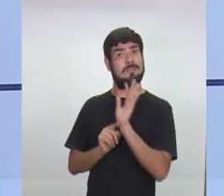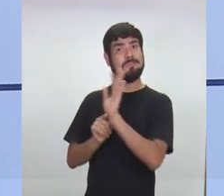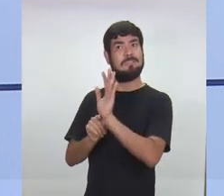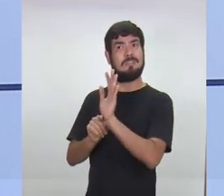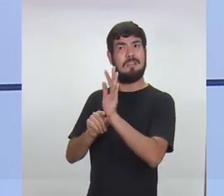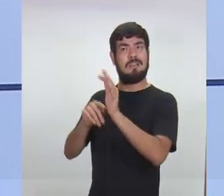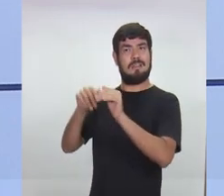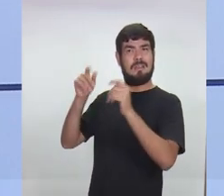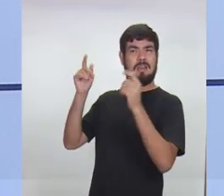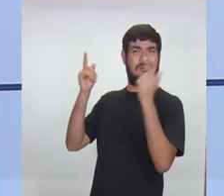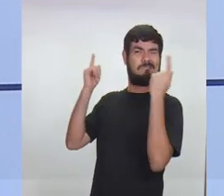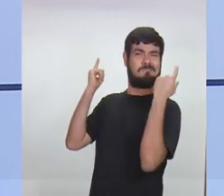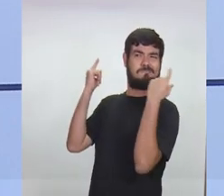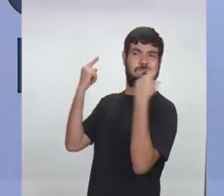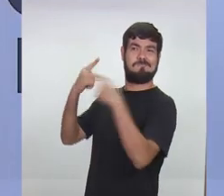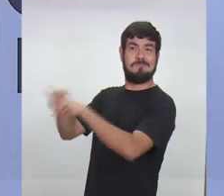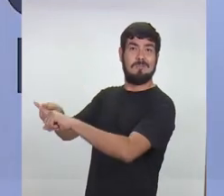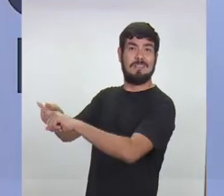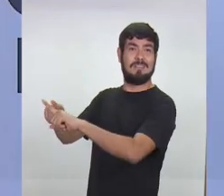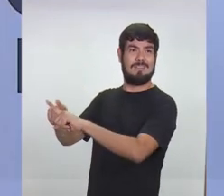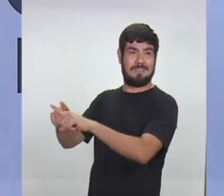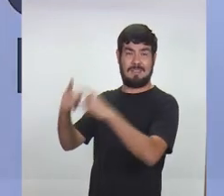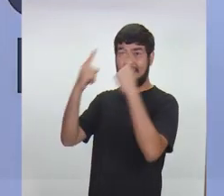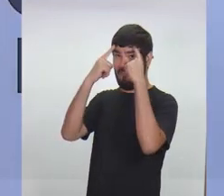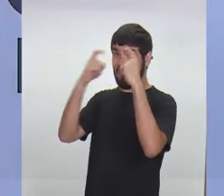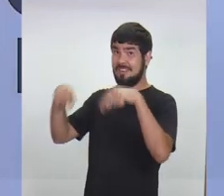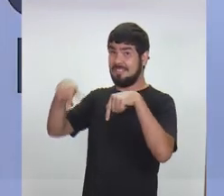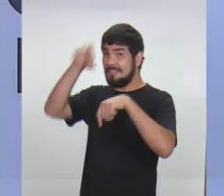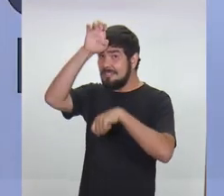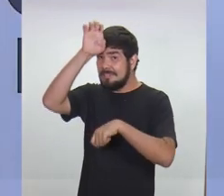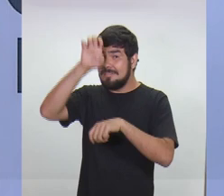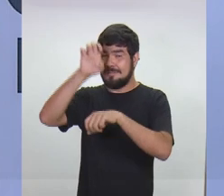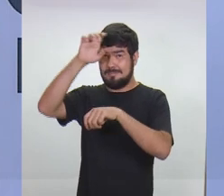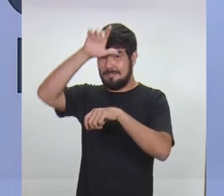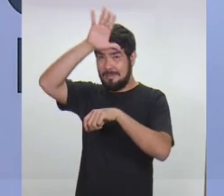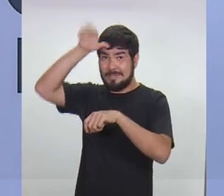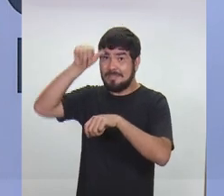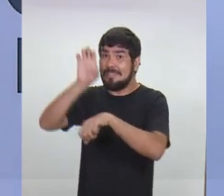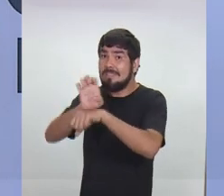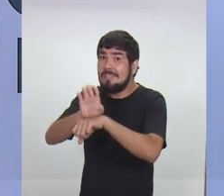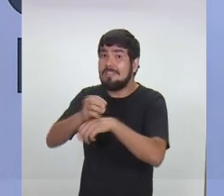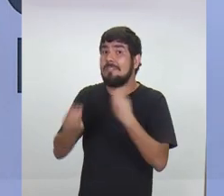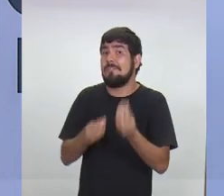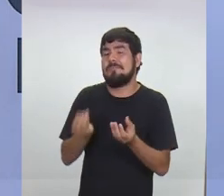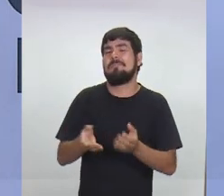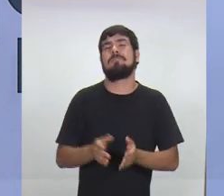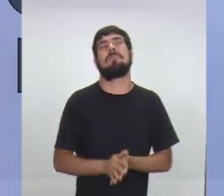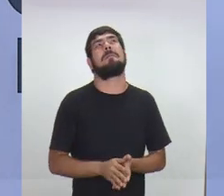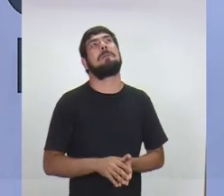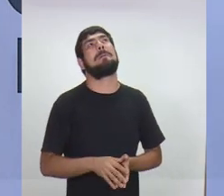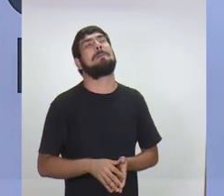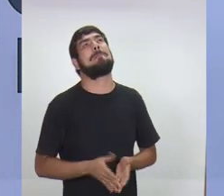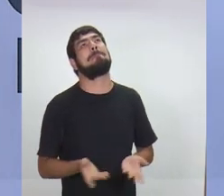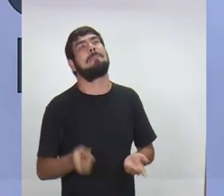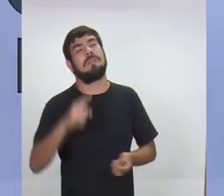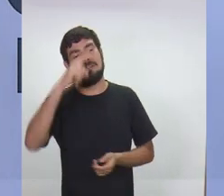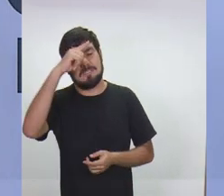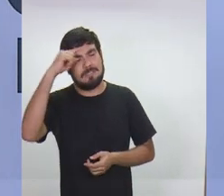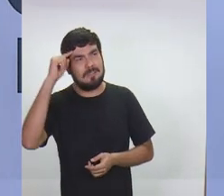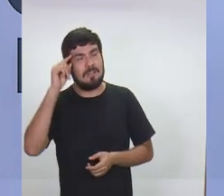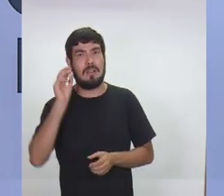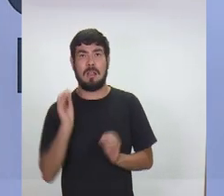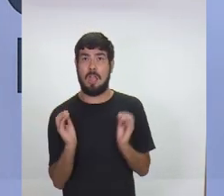no amazonas dois minutos para respostas um candidato wilson né a implementação da tecnologia